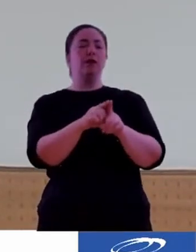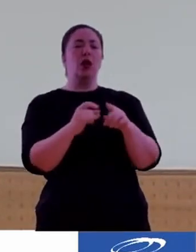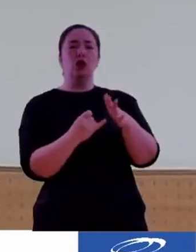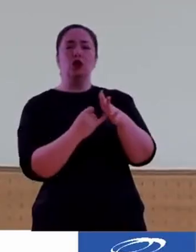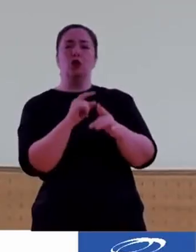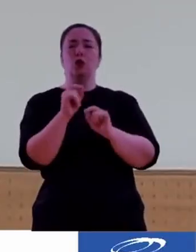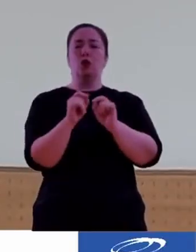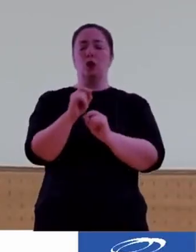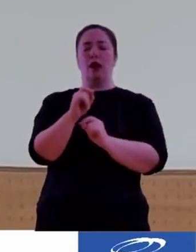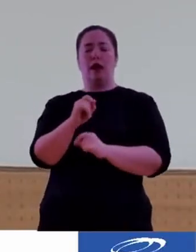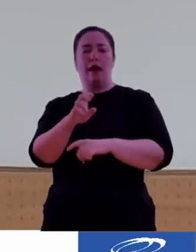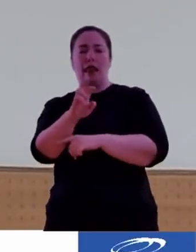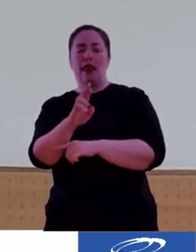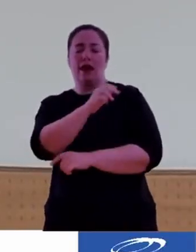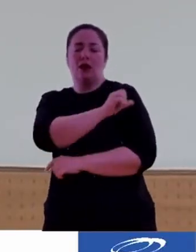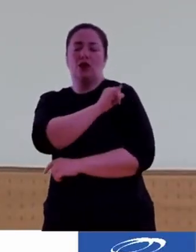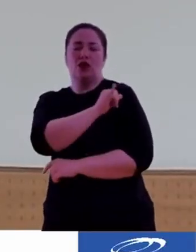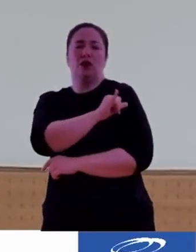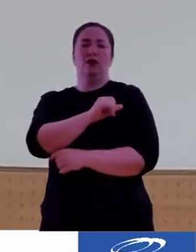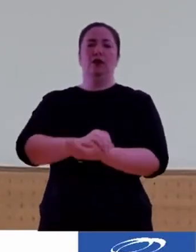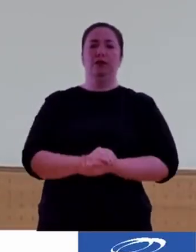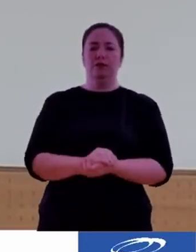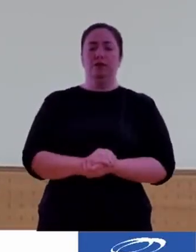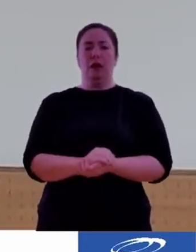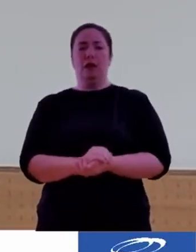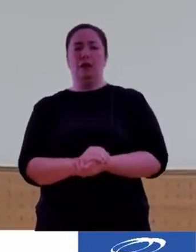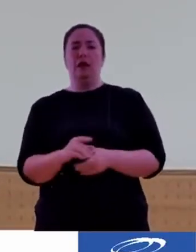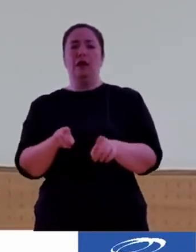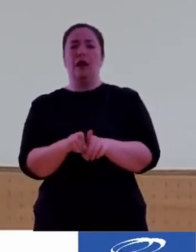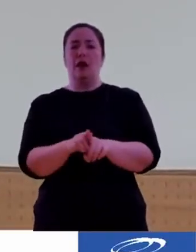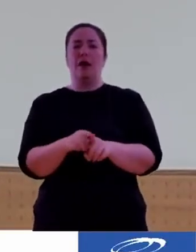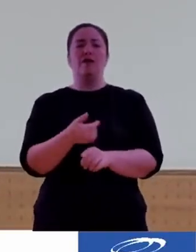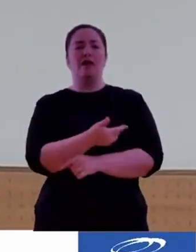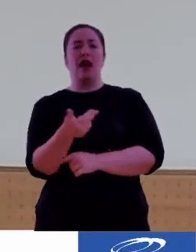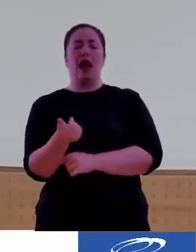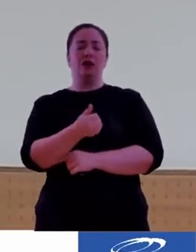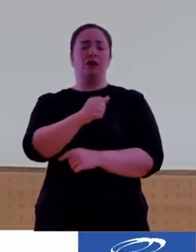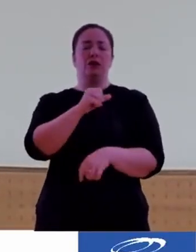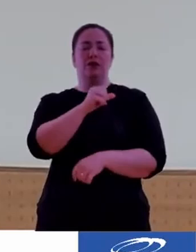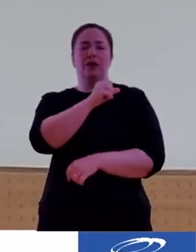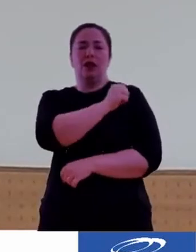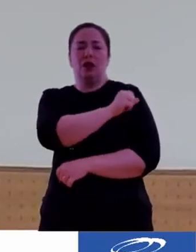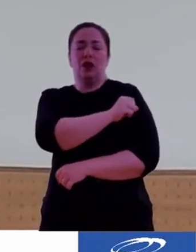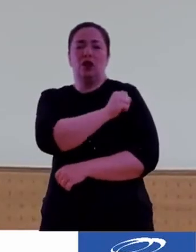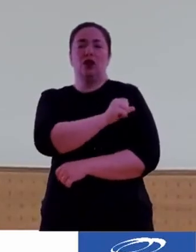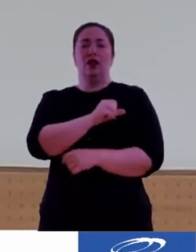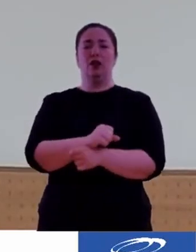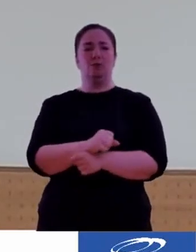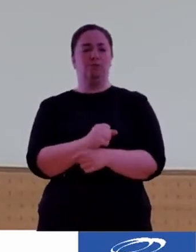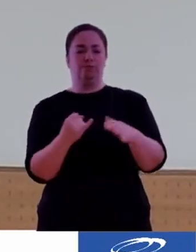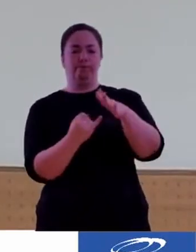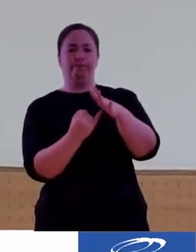CIERJ, Sociedade Brasileira de Ortopedia e Traumatologia Regional Rio de Janeiro, equipes do INTO, ARCOM,